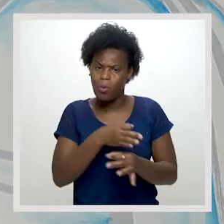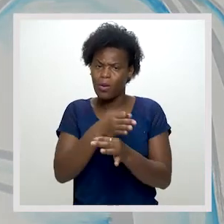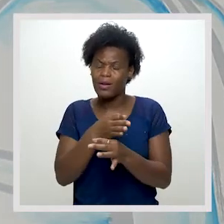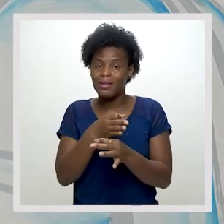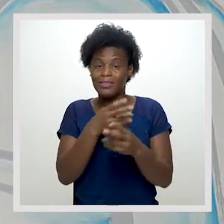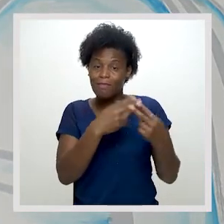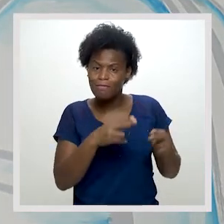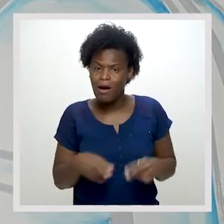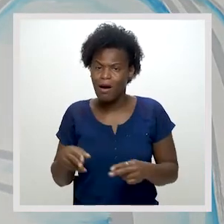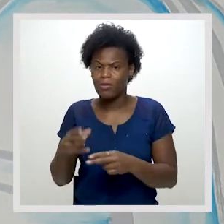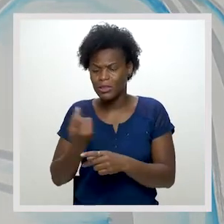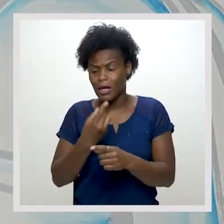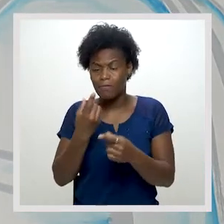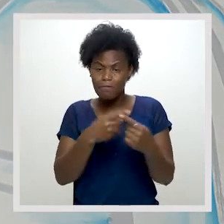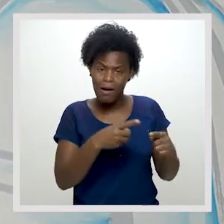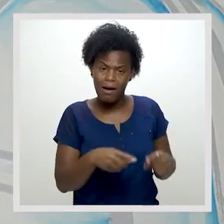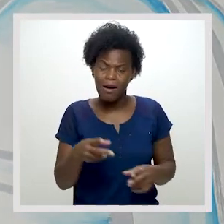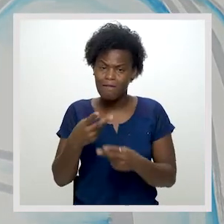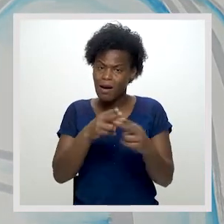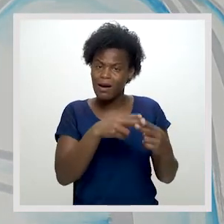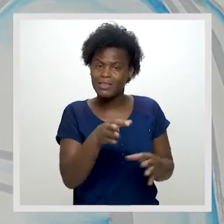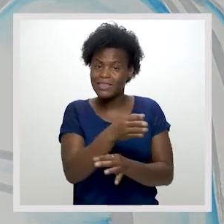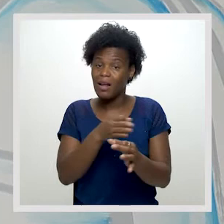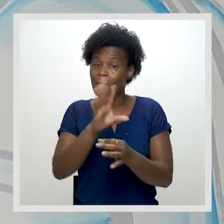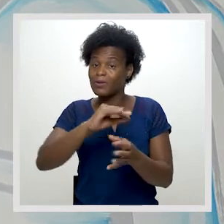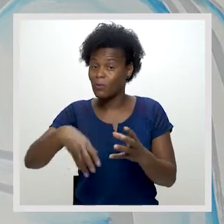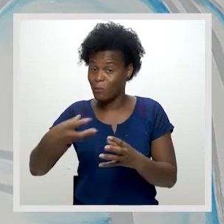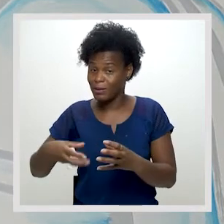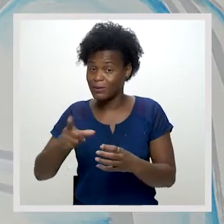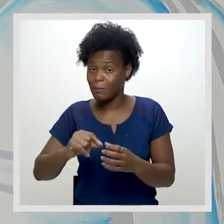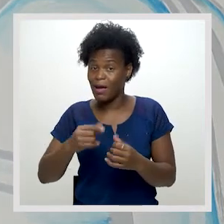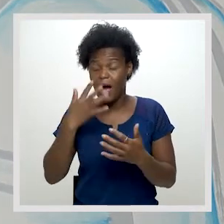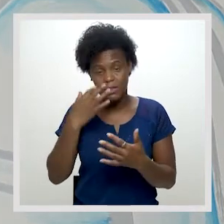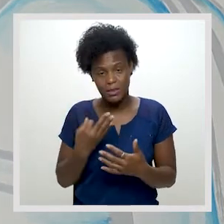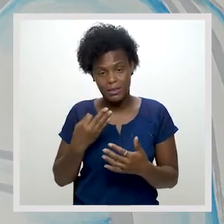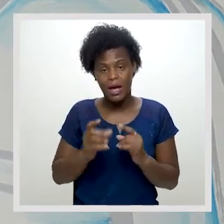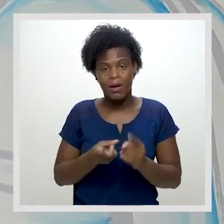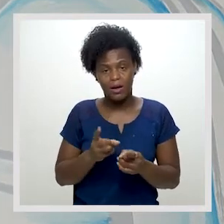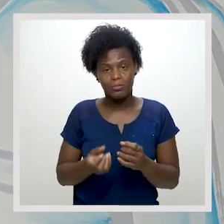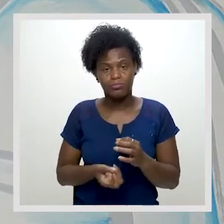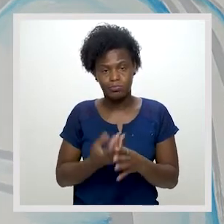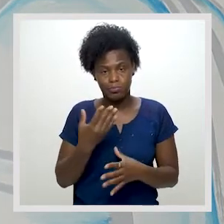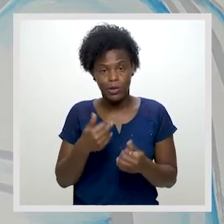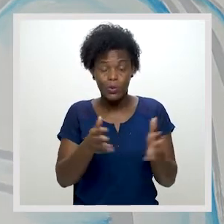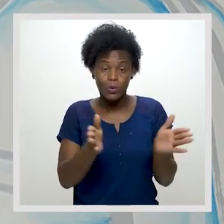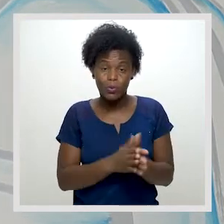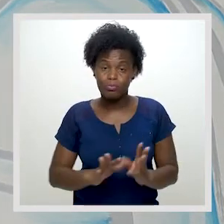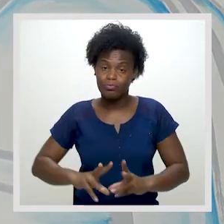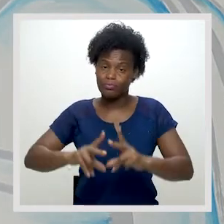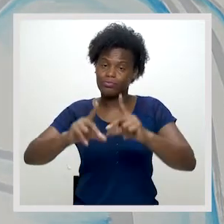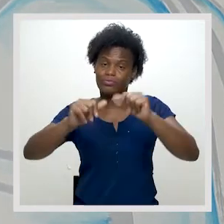vários tipos de células e também seres mais complexos. E dessa forma é que deu toda essa